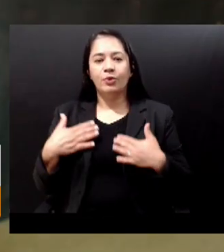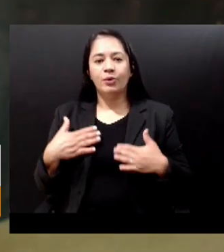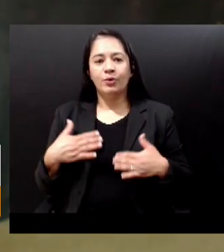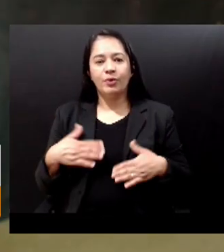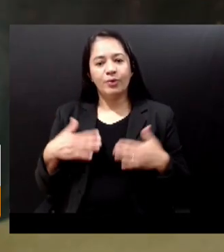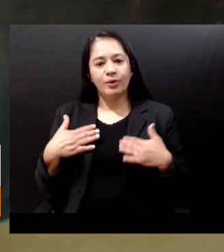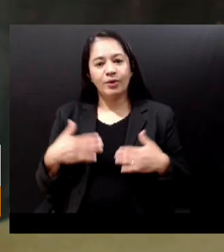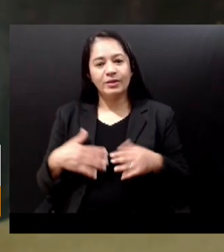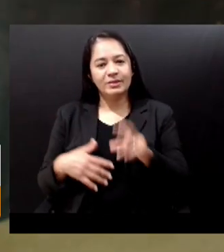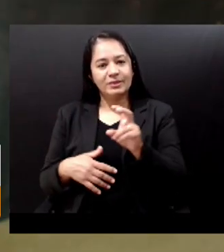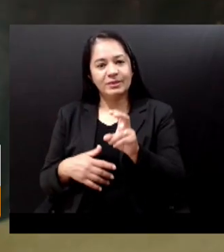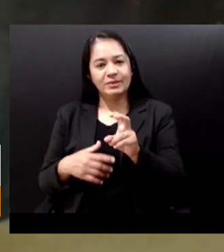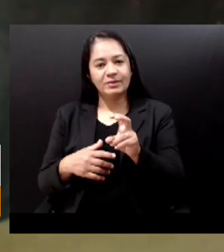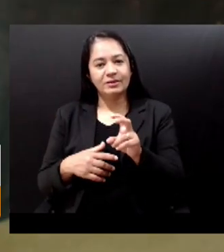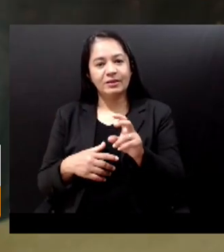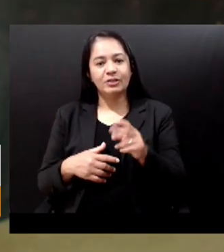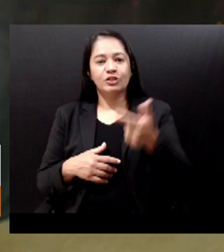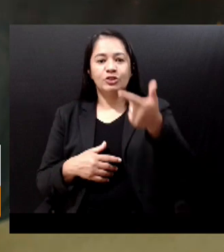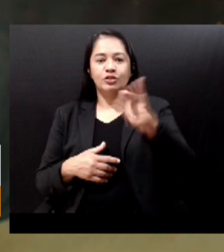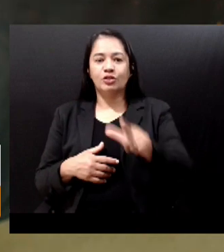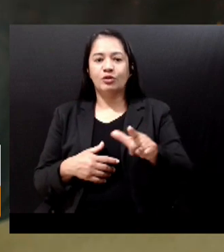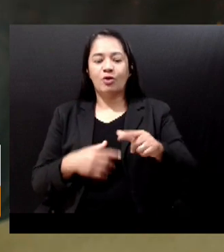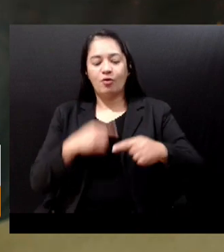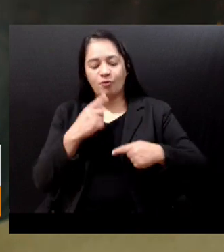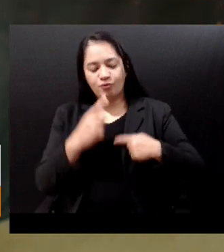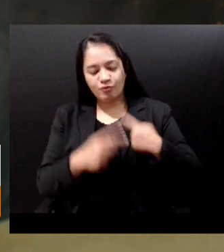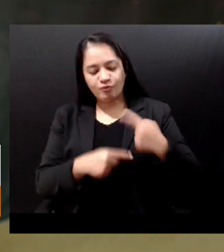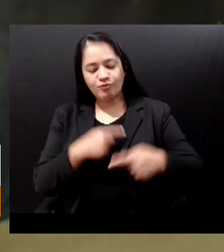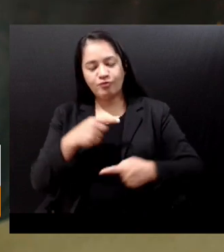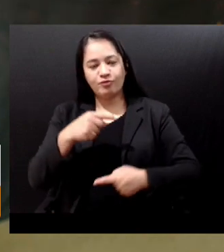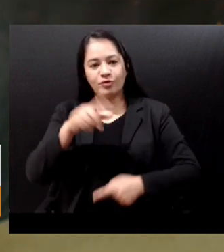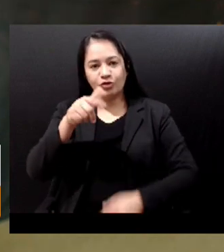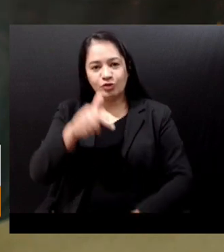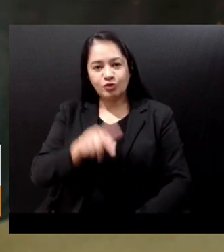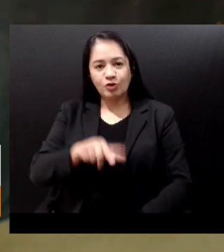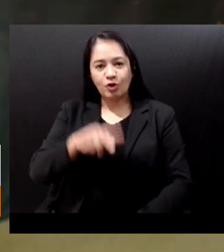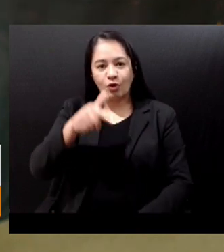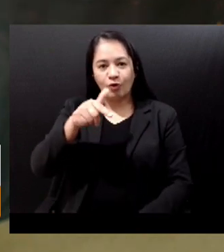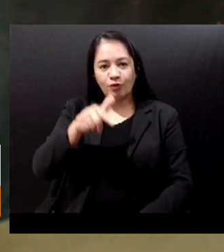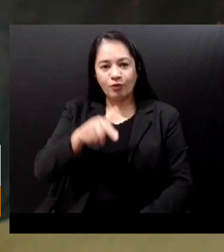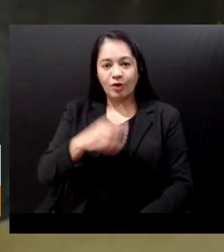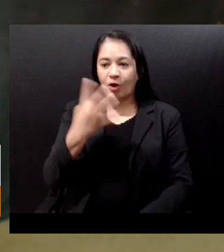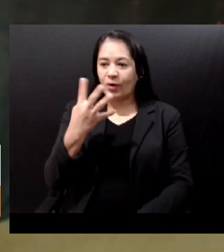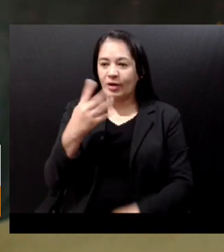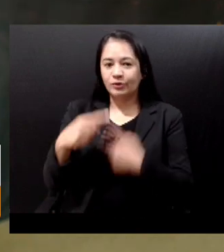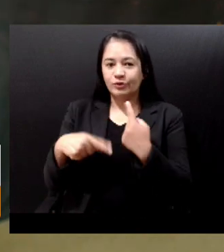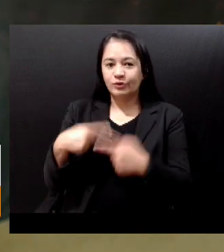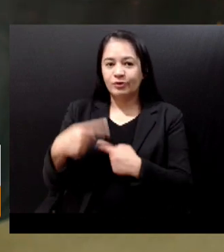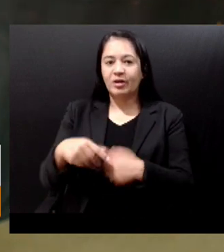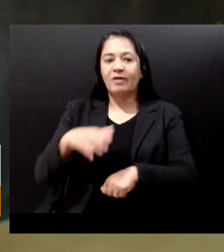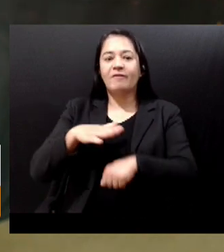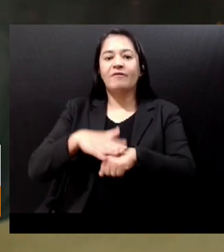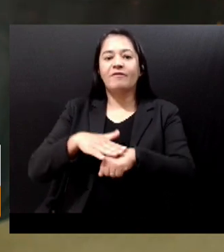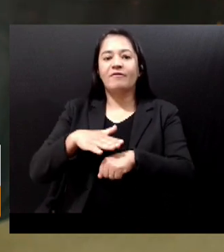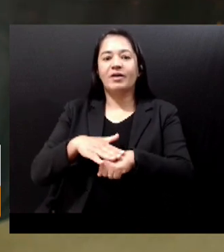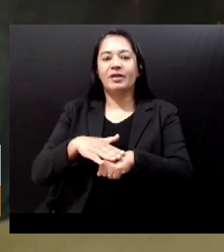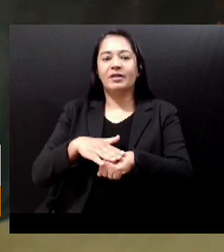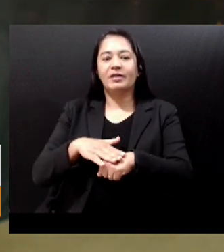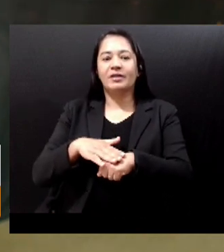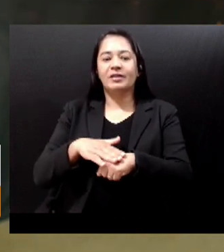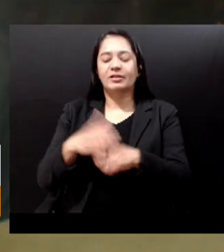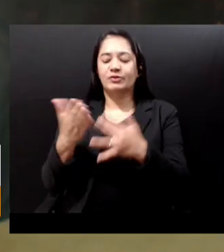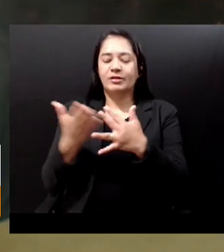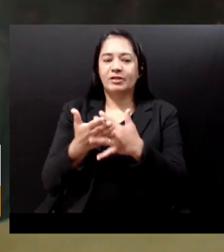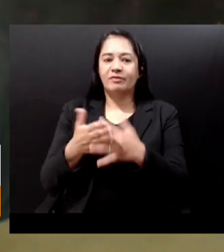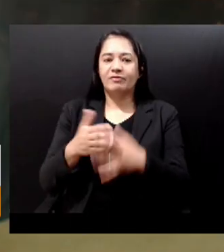minutos e repita o processo. Após 4 ciclos, faça uma pausa mais longa, né, de 15 a